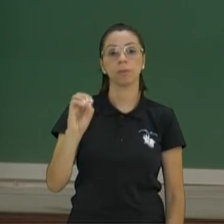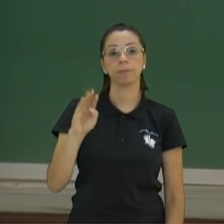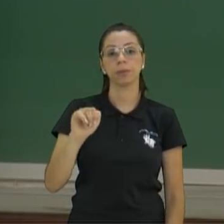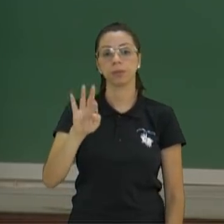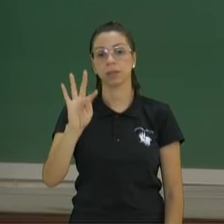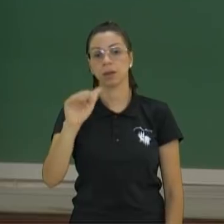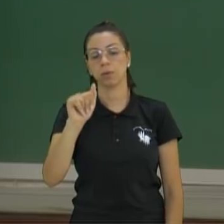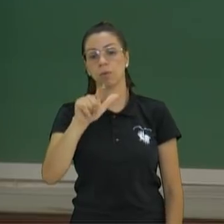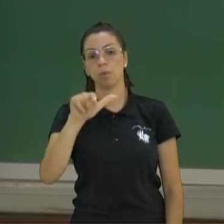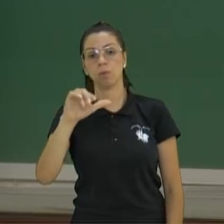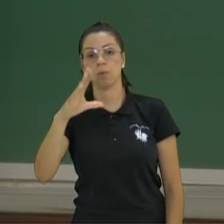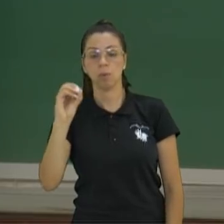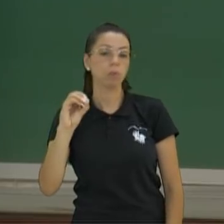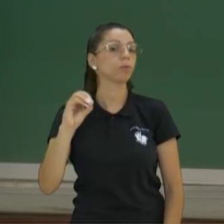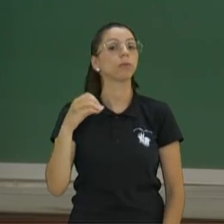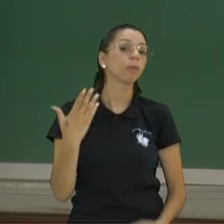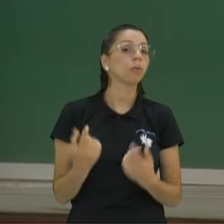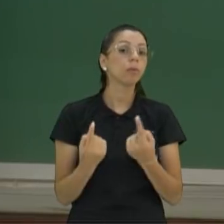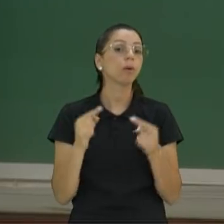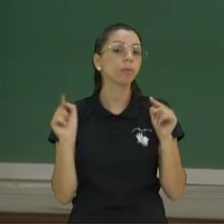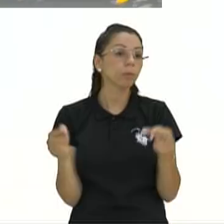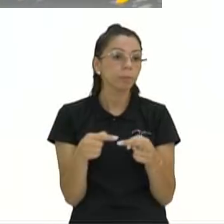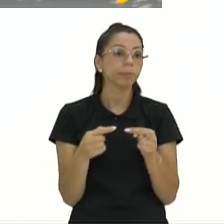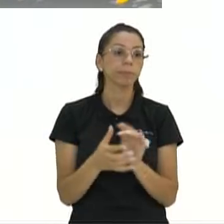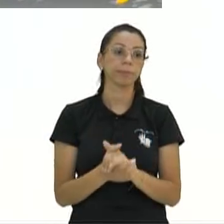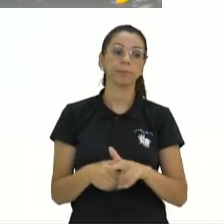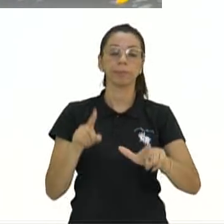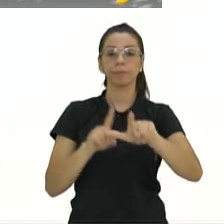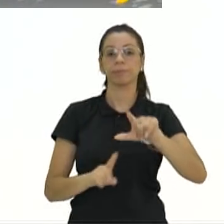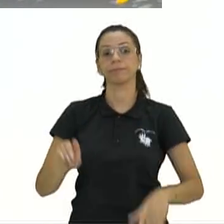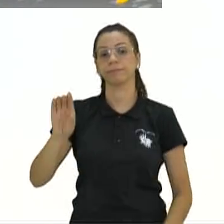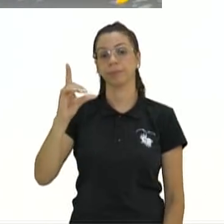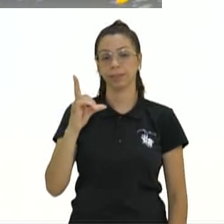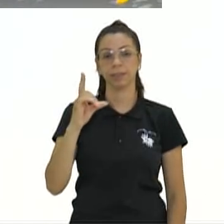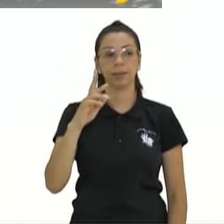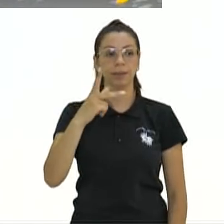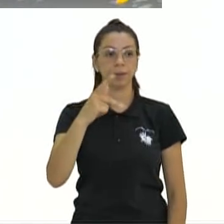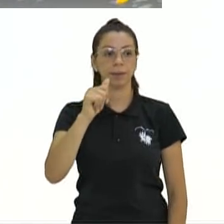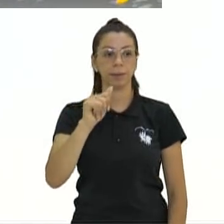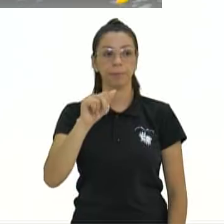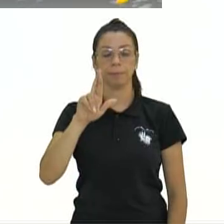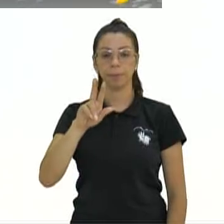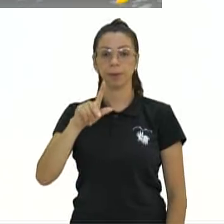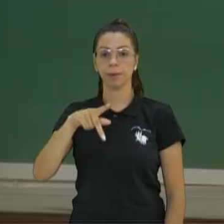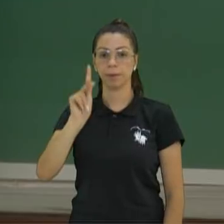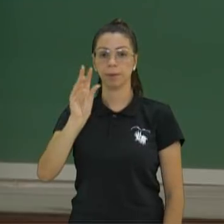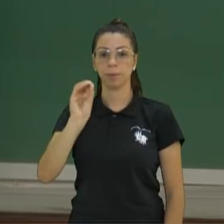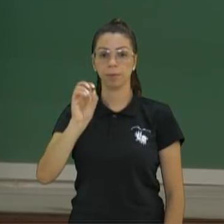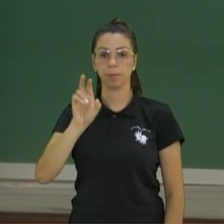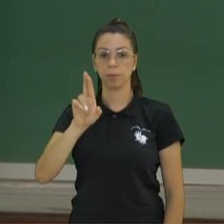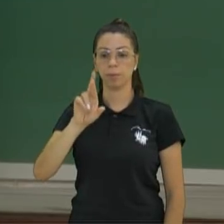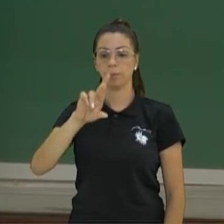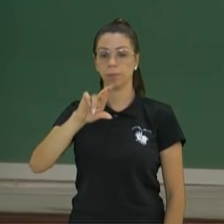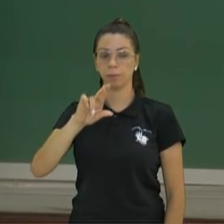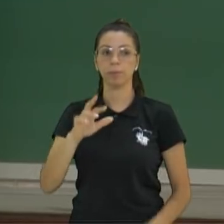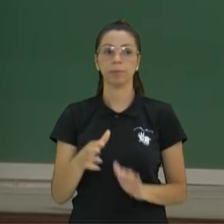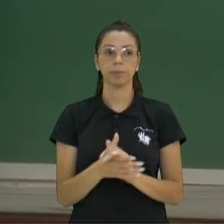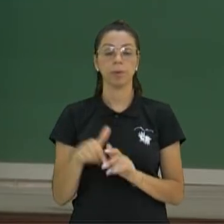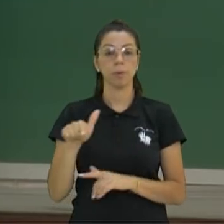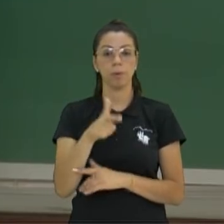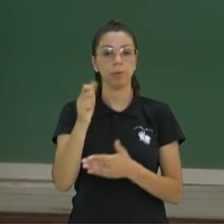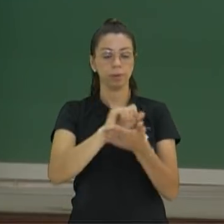Tudo vira obstáculo para ela. Vamos lá? O parkour, vocês já sabiam, né? Essa estava bem fácil. Vamos para mais uma